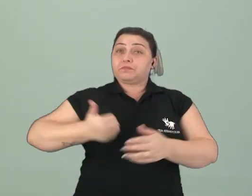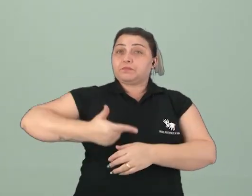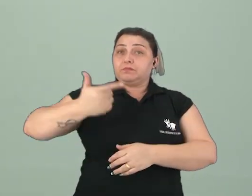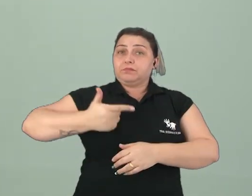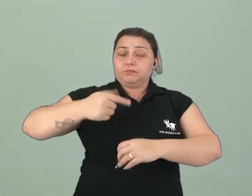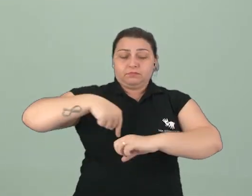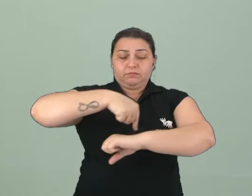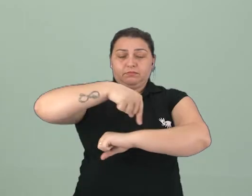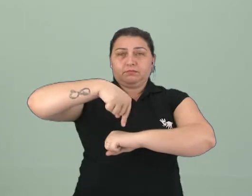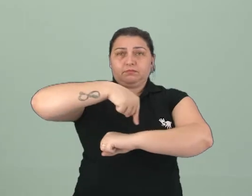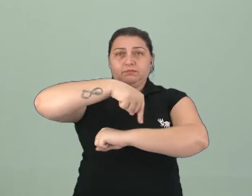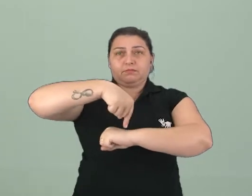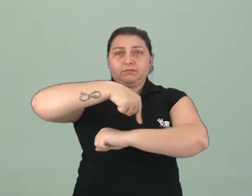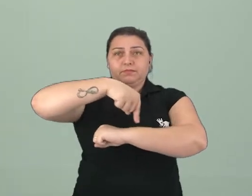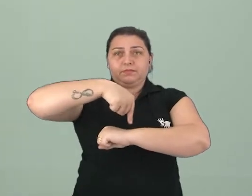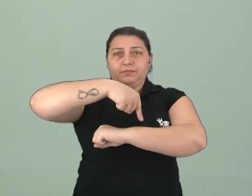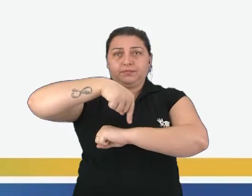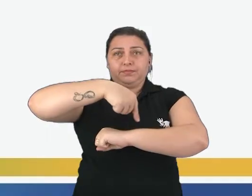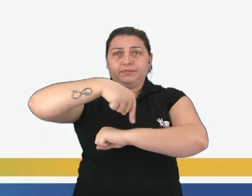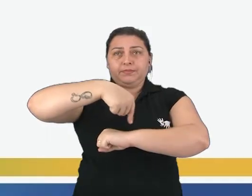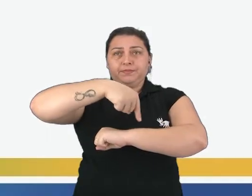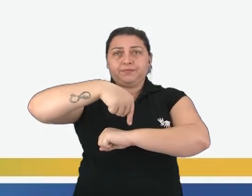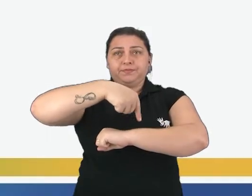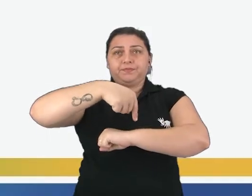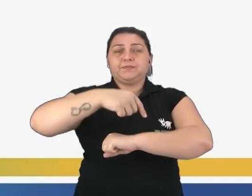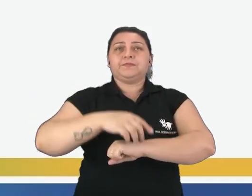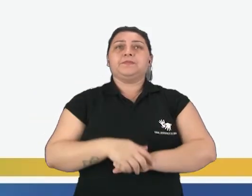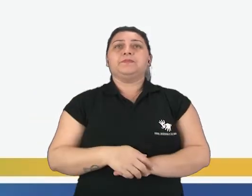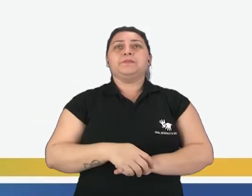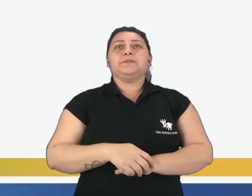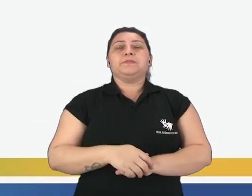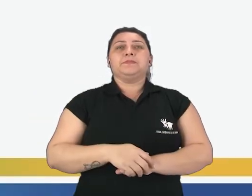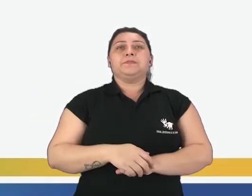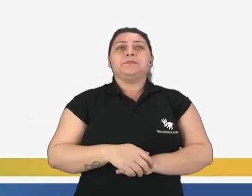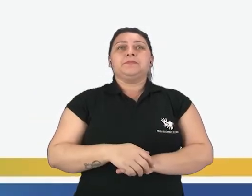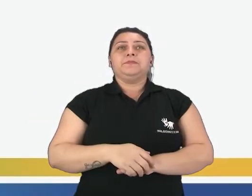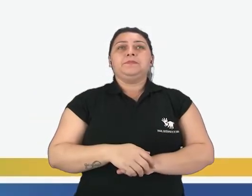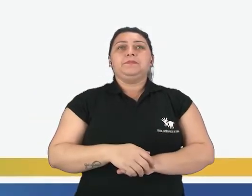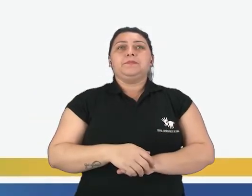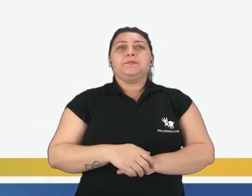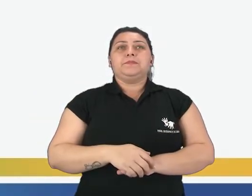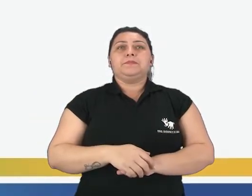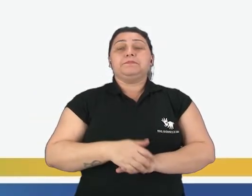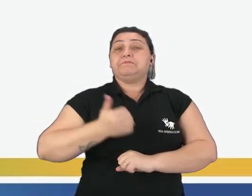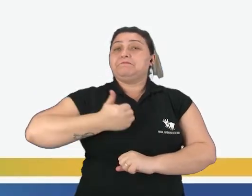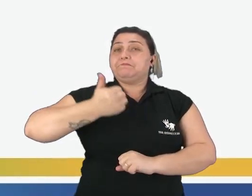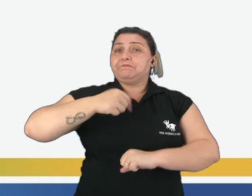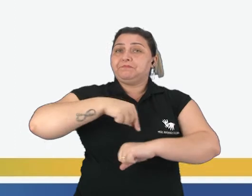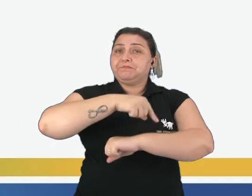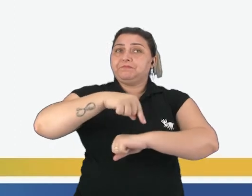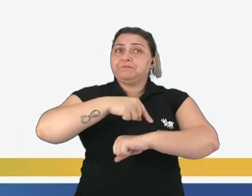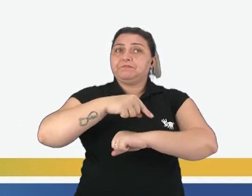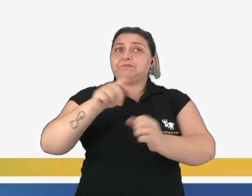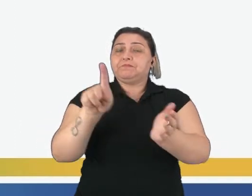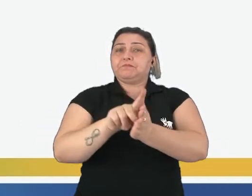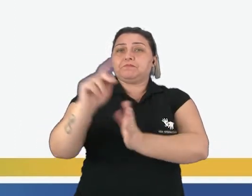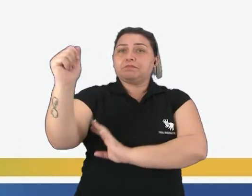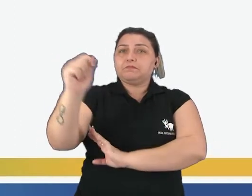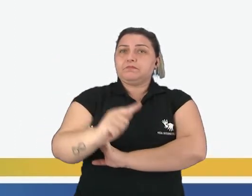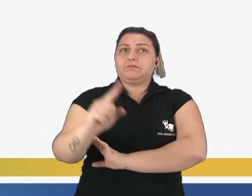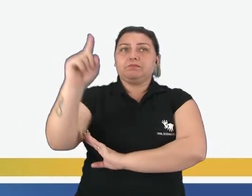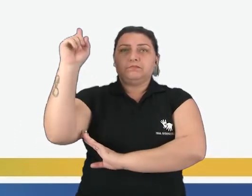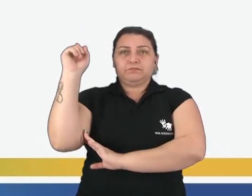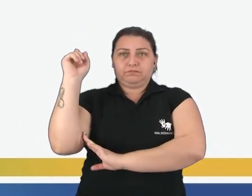Segundo o instrumento que mudou a ciência aí como forma de tecnologia foi o relógio. O primeiro relógio, pessoal, foi esse reloginho